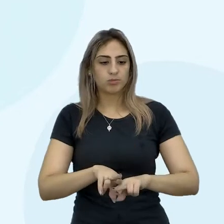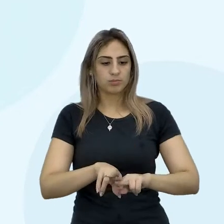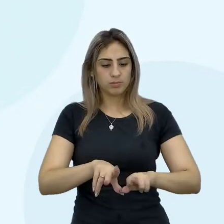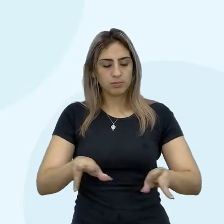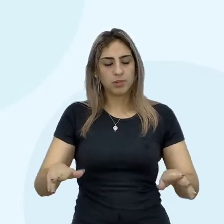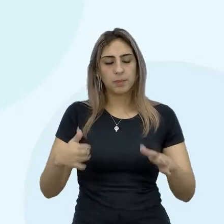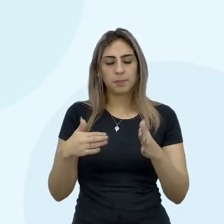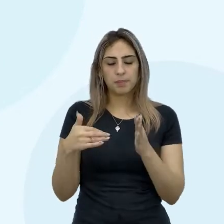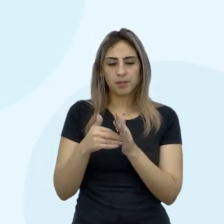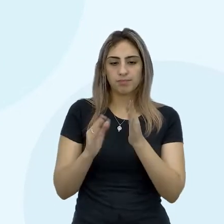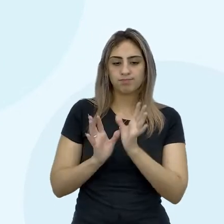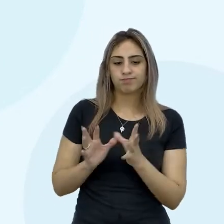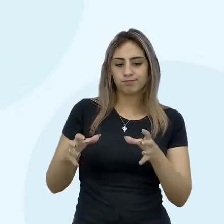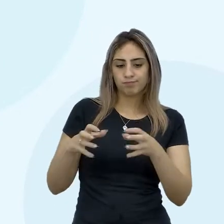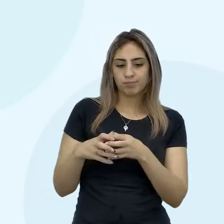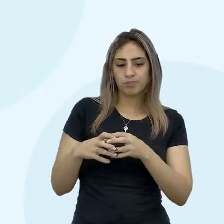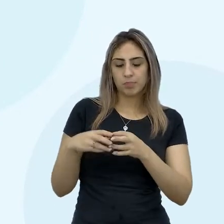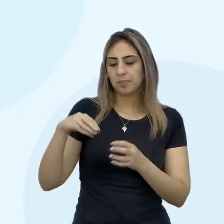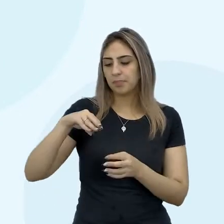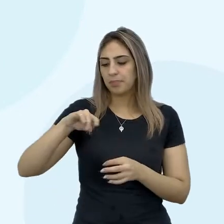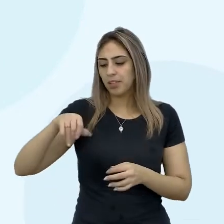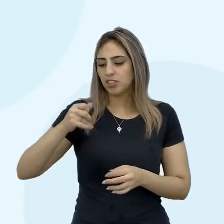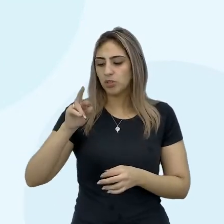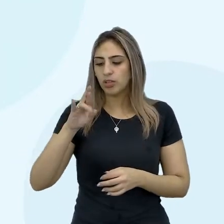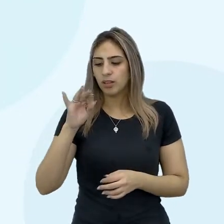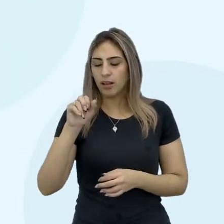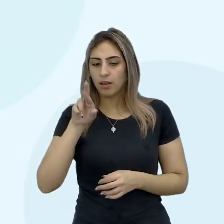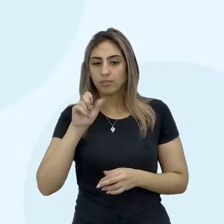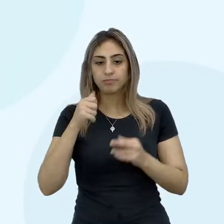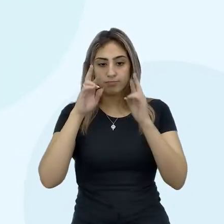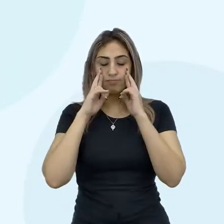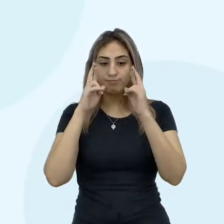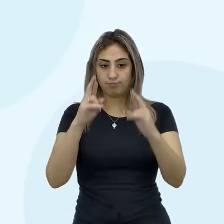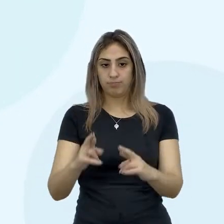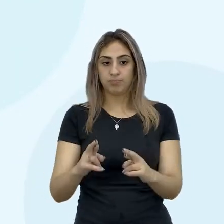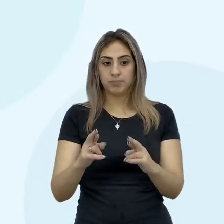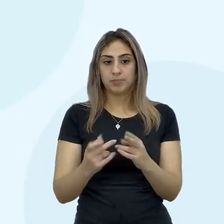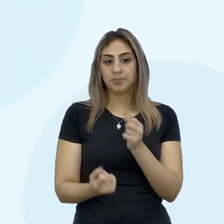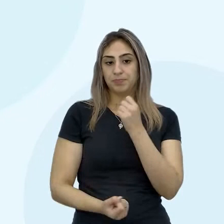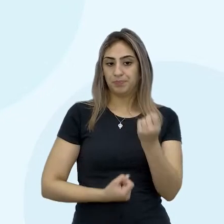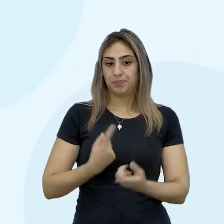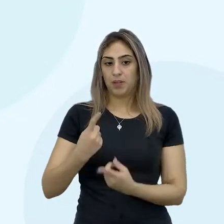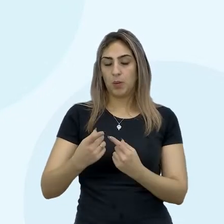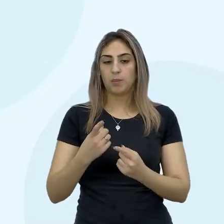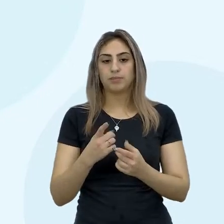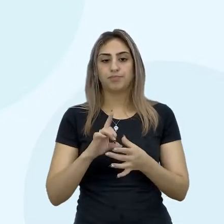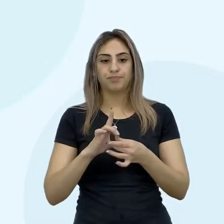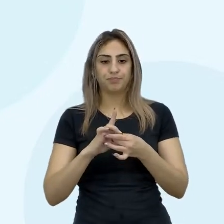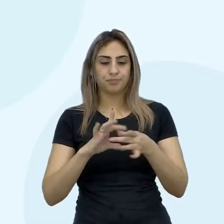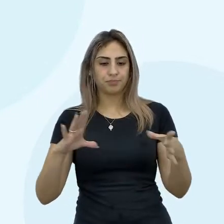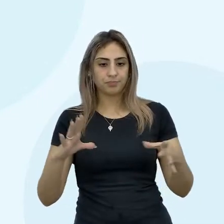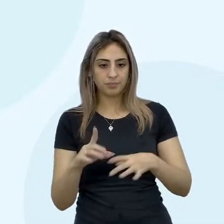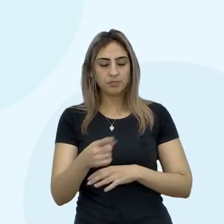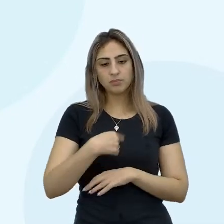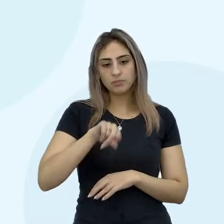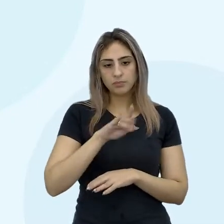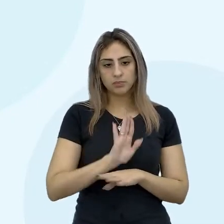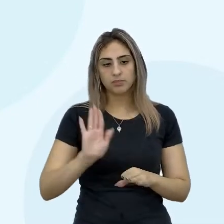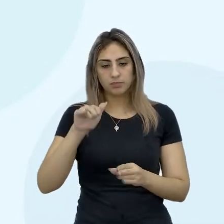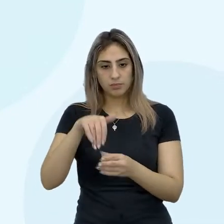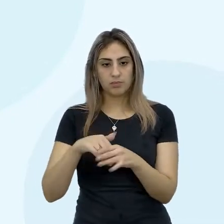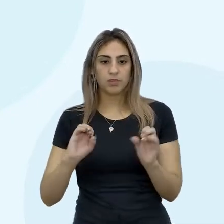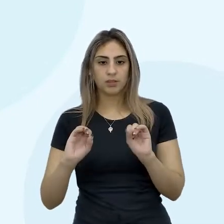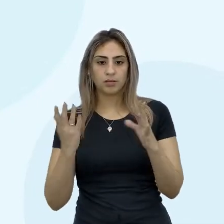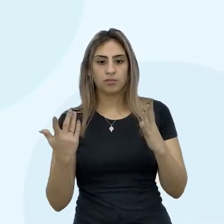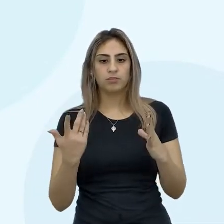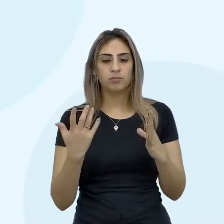mas cuja adesão majoritária deve ser respeitada. Em algumas democracias, as disputas eleitorais ocorrem